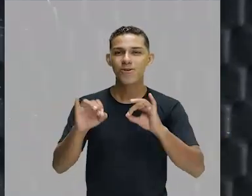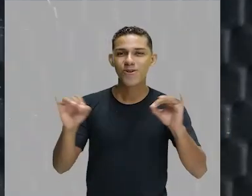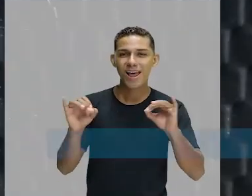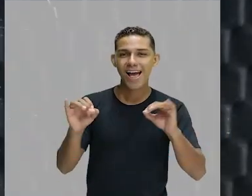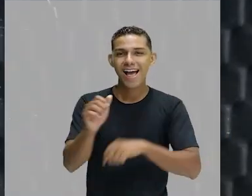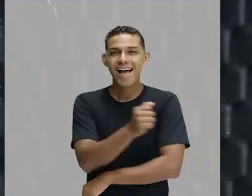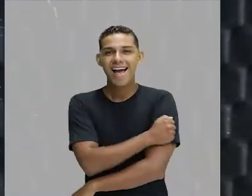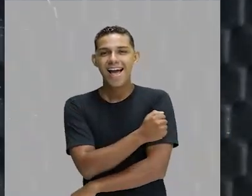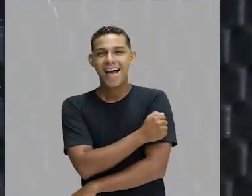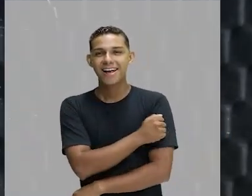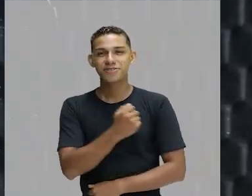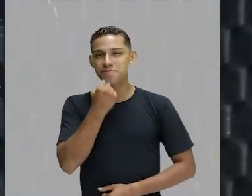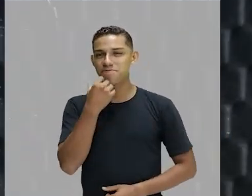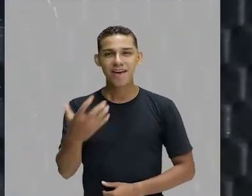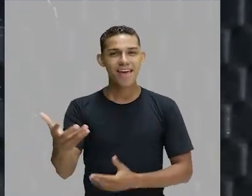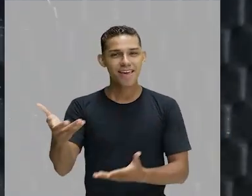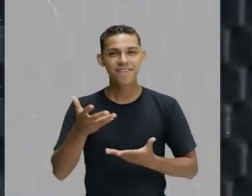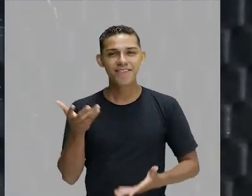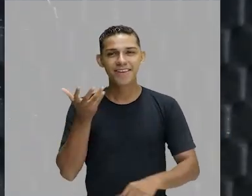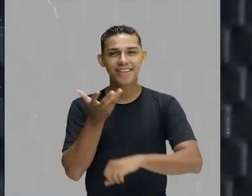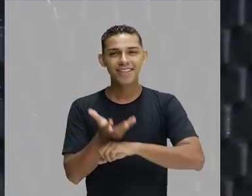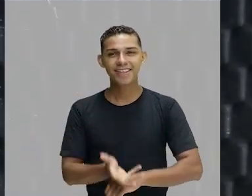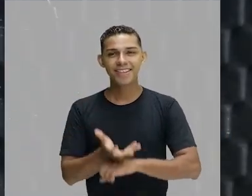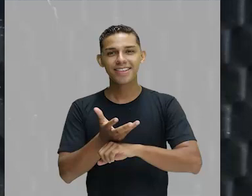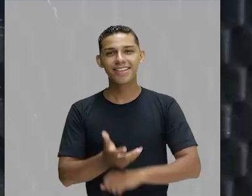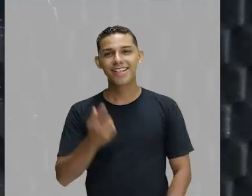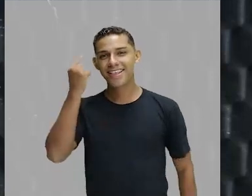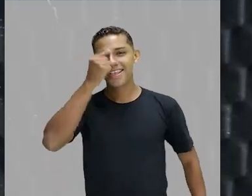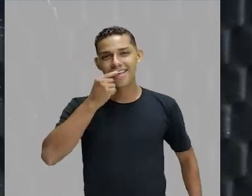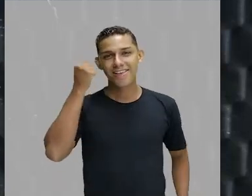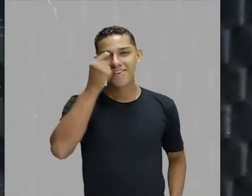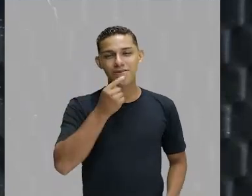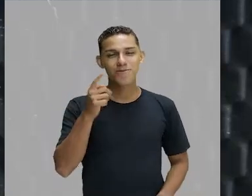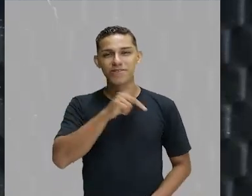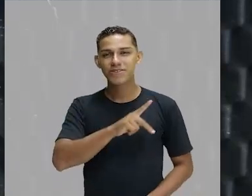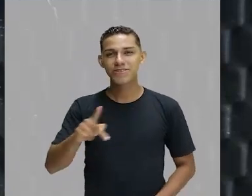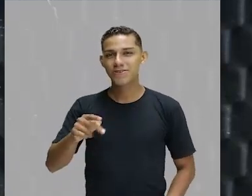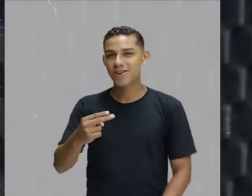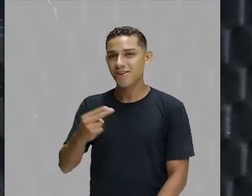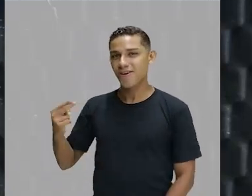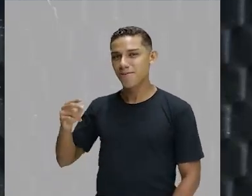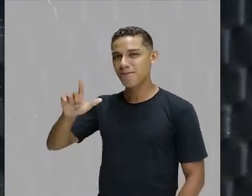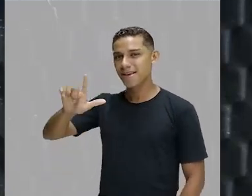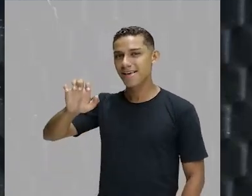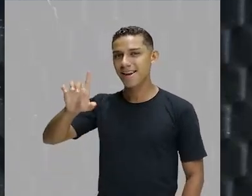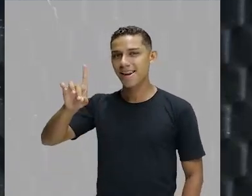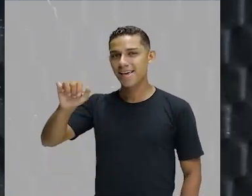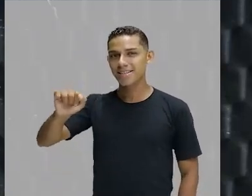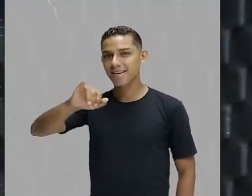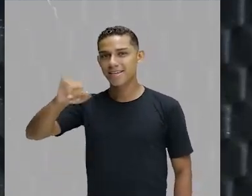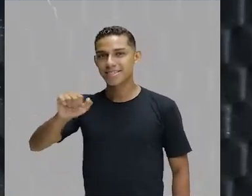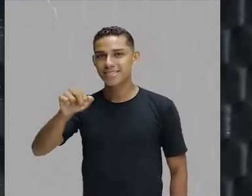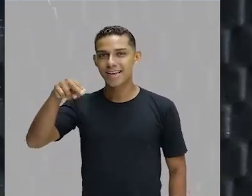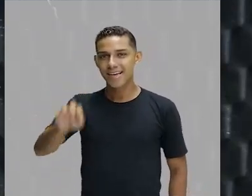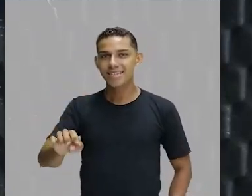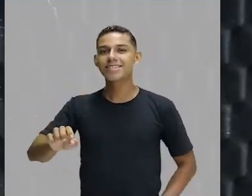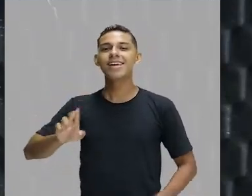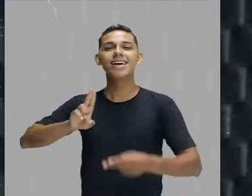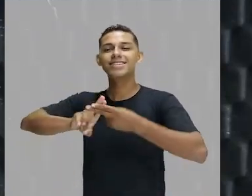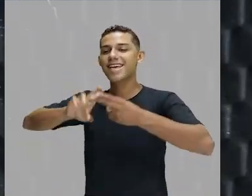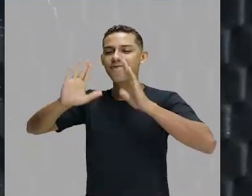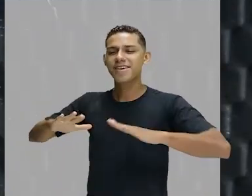Olá, chicos e chicas, bem-vindos à classe de espanhol de hoje, professora Leda Jânia aqui na área do hashtag Fique em Casa Aprendendo, no